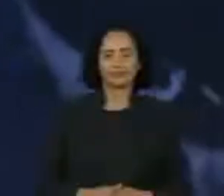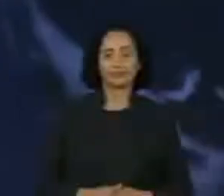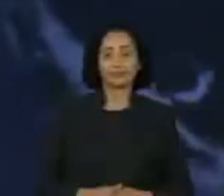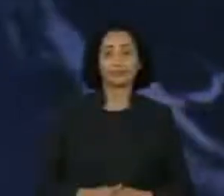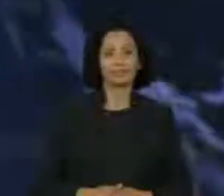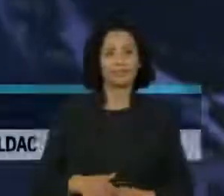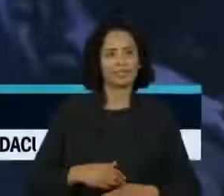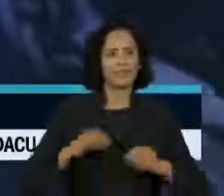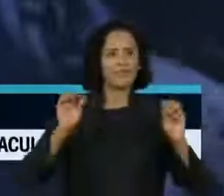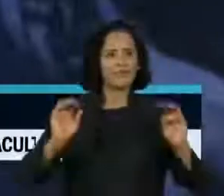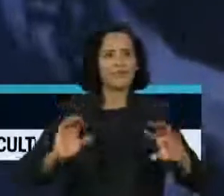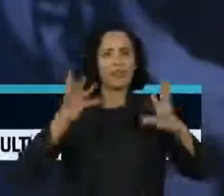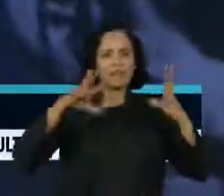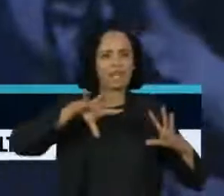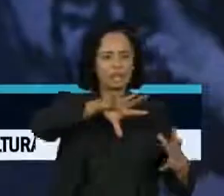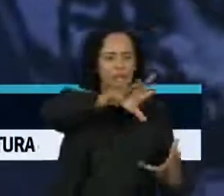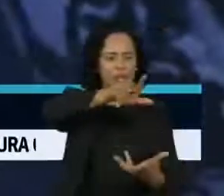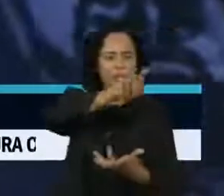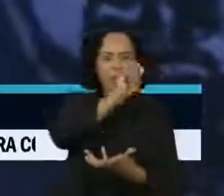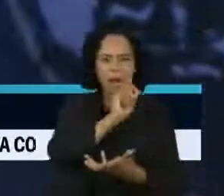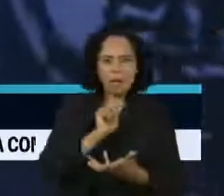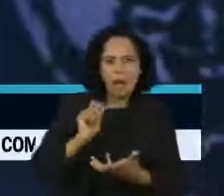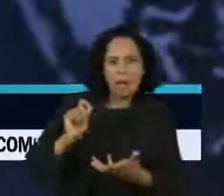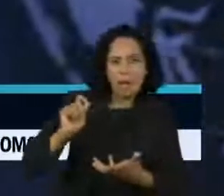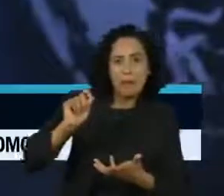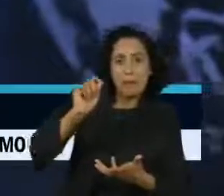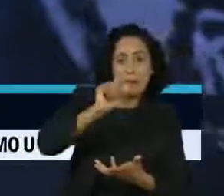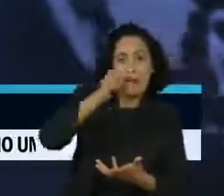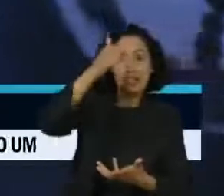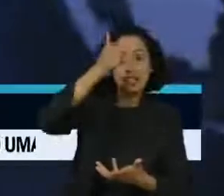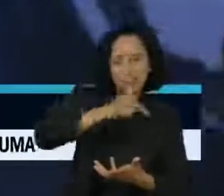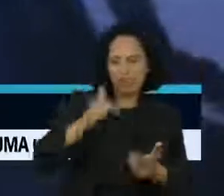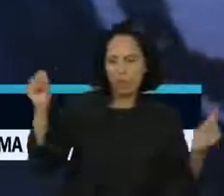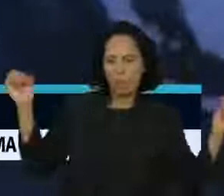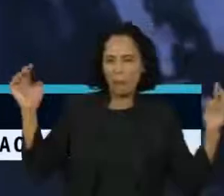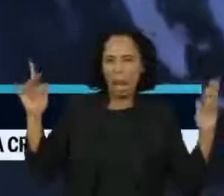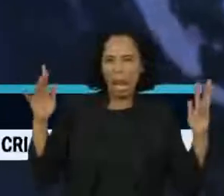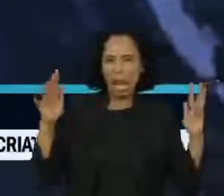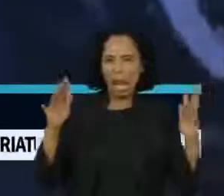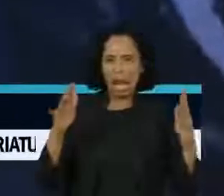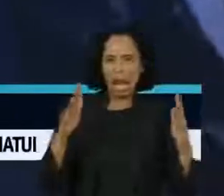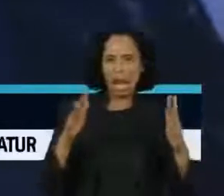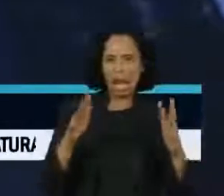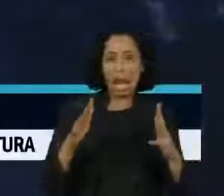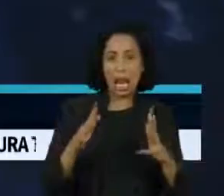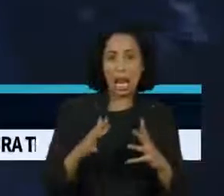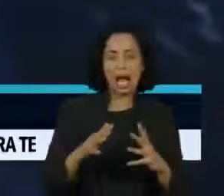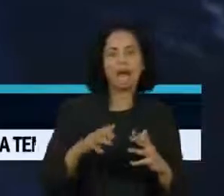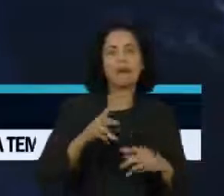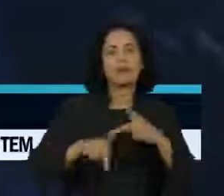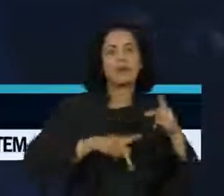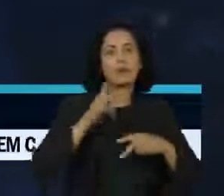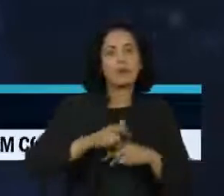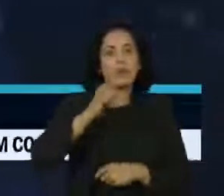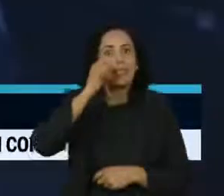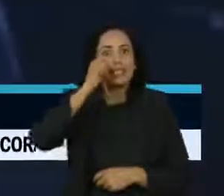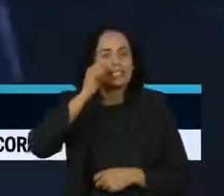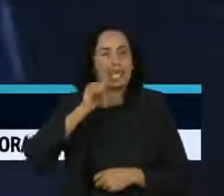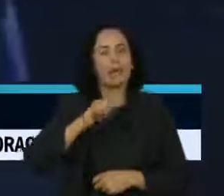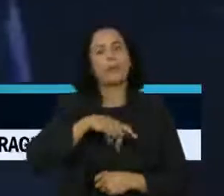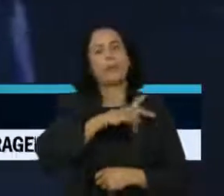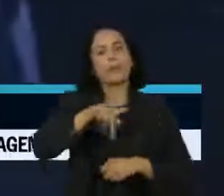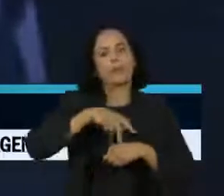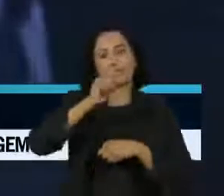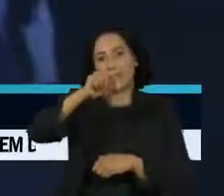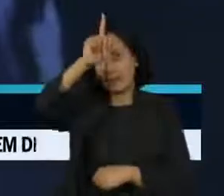maior evento mundial do setor editorial volta a receber o público presencialmente na Alemanha e é marcado por polêmica. Veja na reportagem